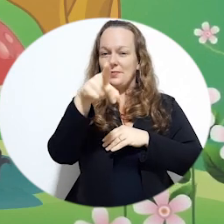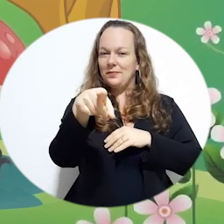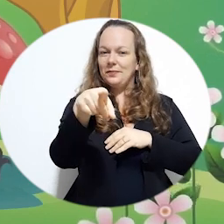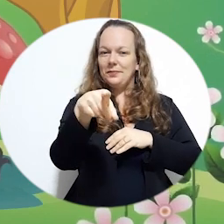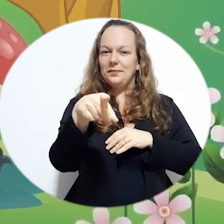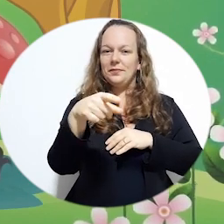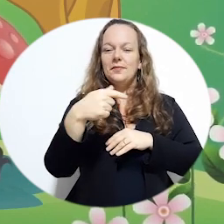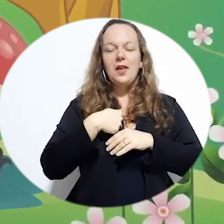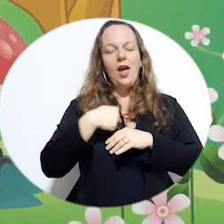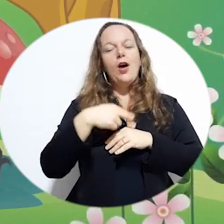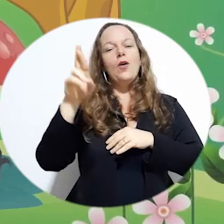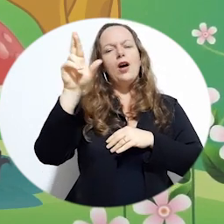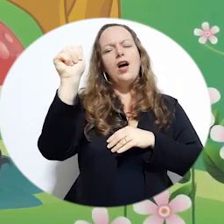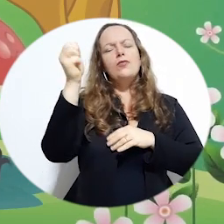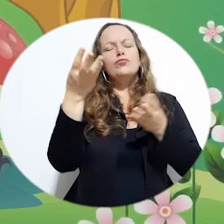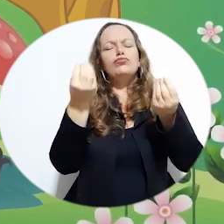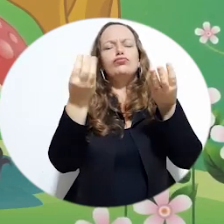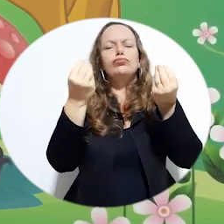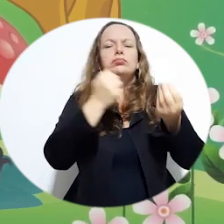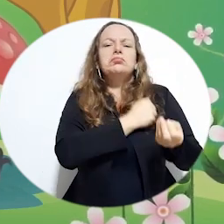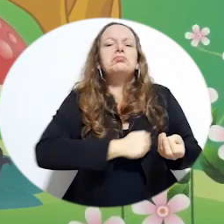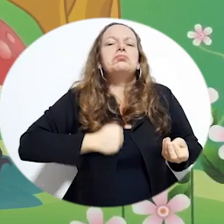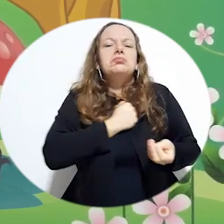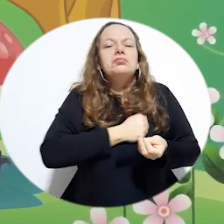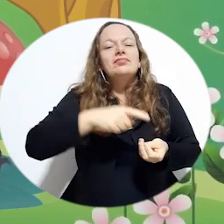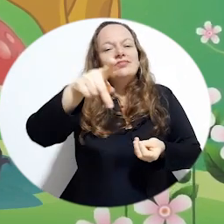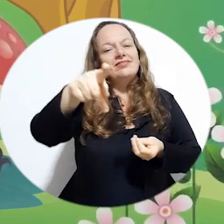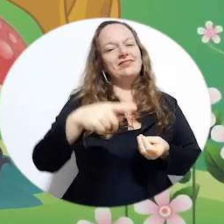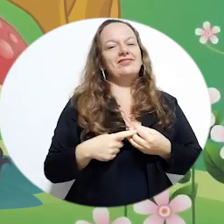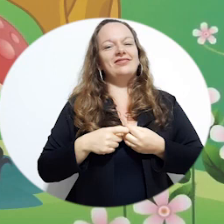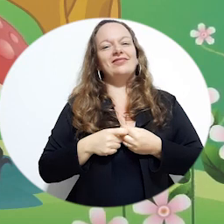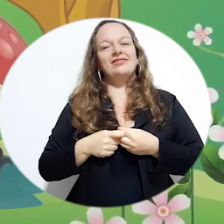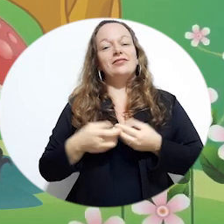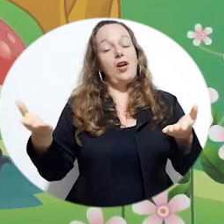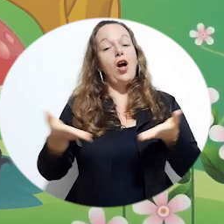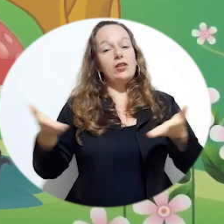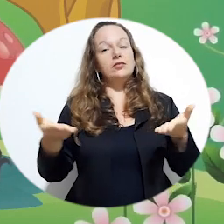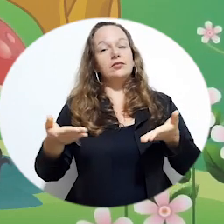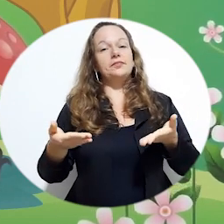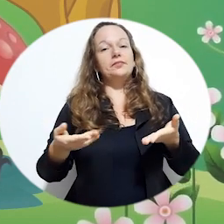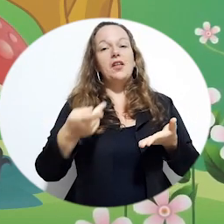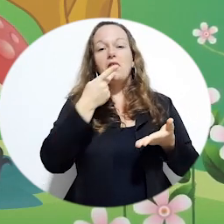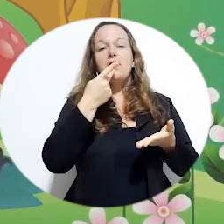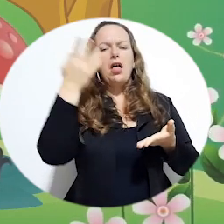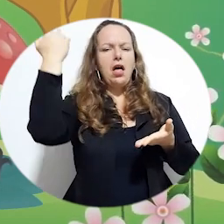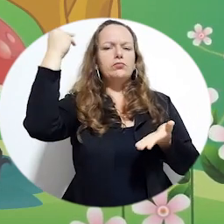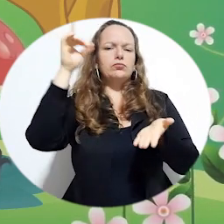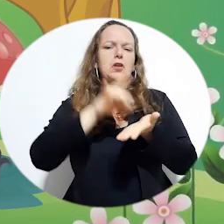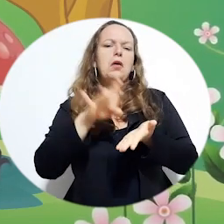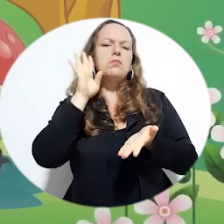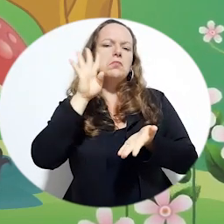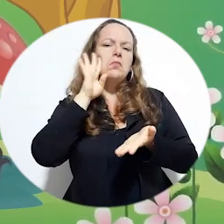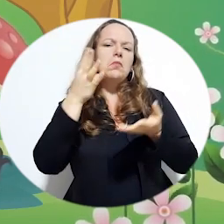vocês? Eu, a tia Rai, tô com muitas saudades de vocês. E hoje eu tô aqui pra contar uma história